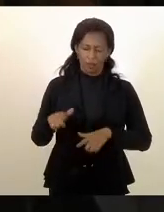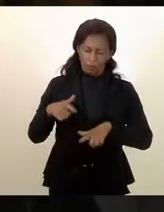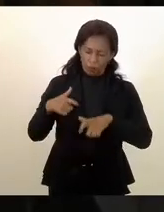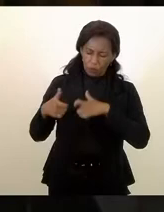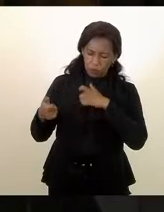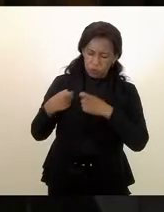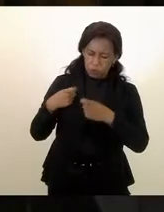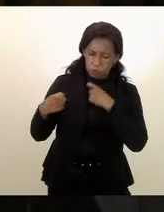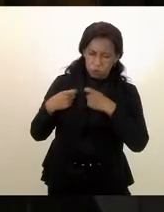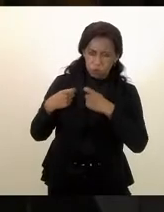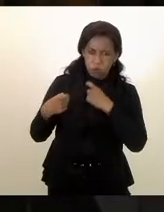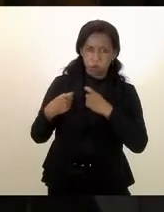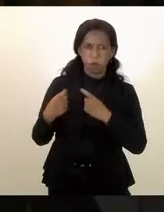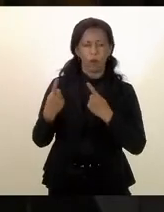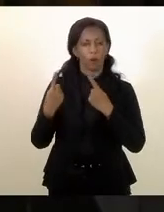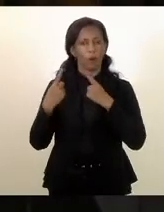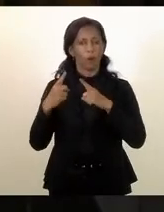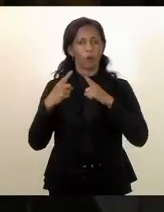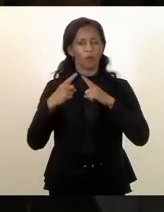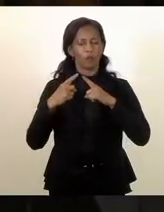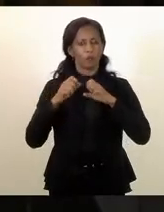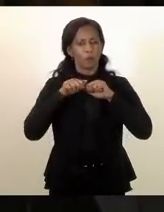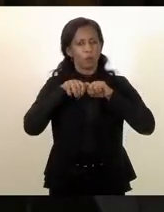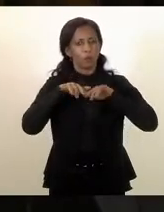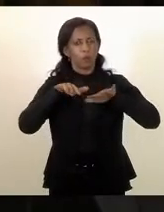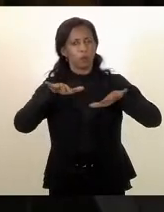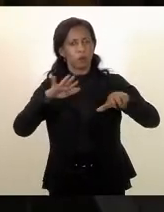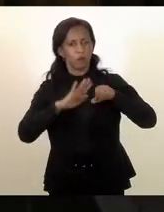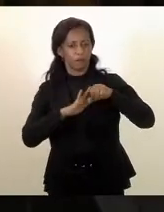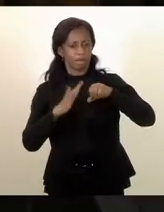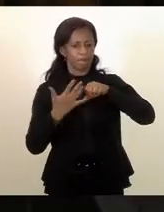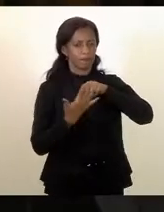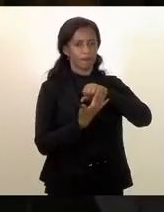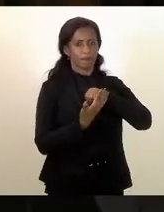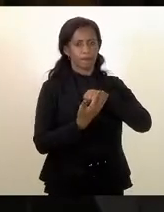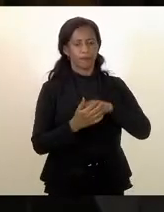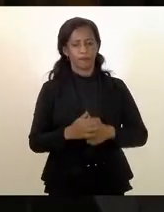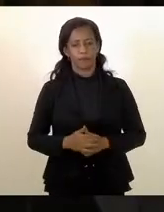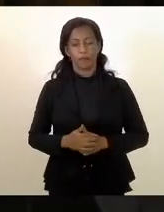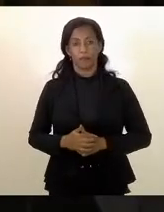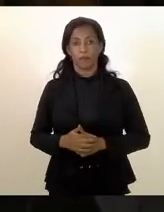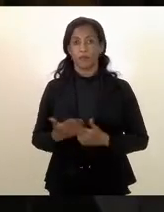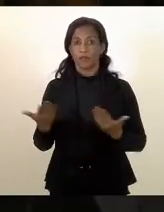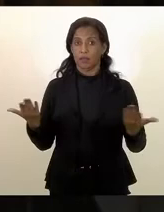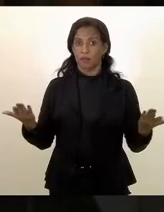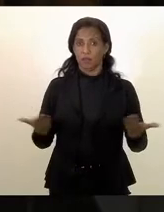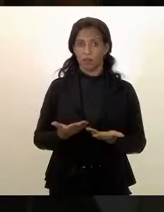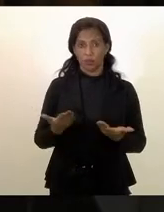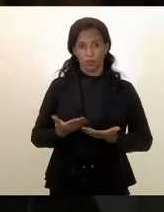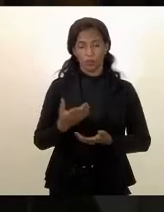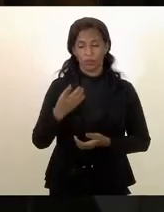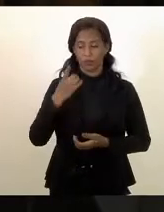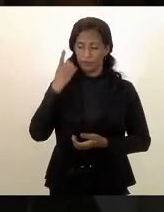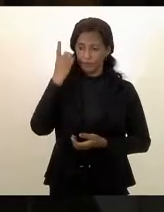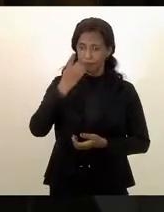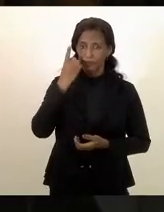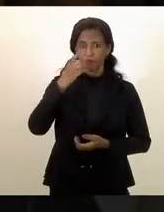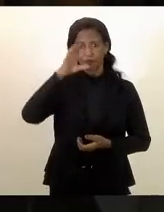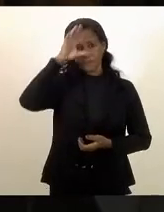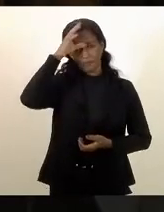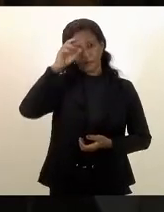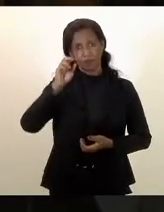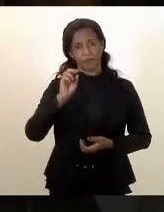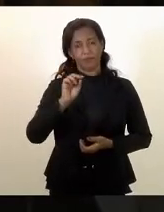quanto a propagação da covid-19 e hoje deputada tia Ju está